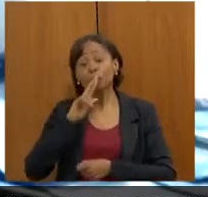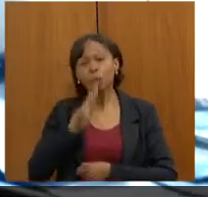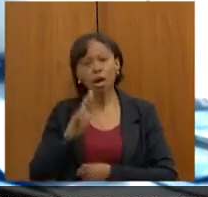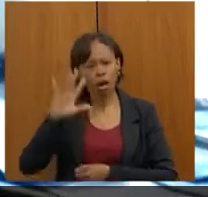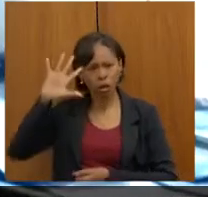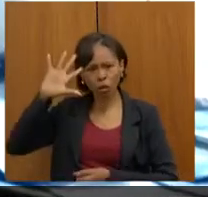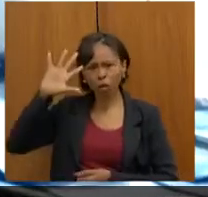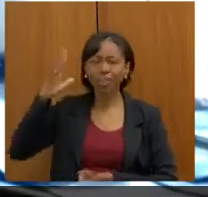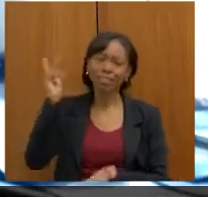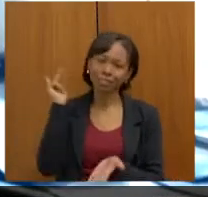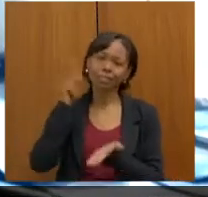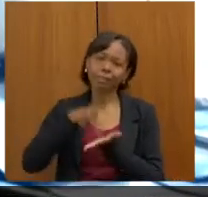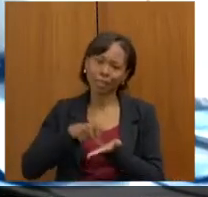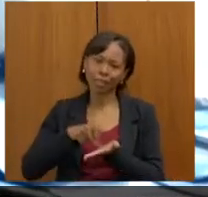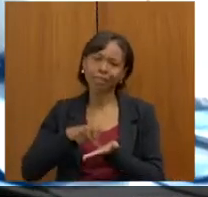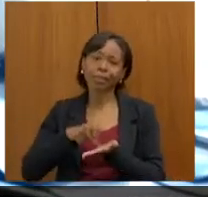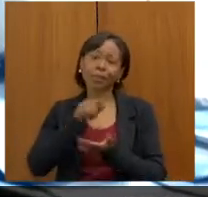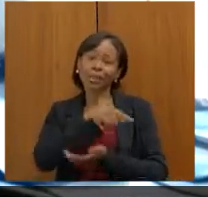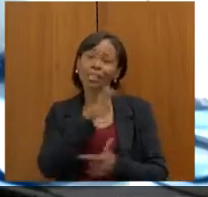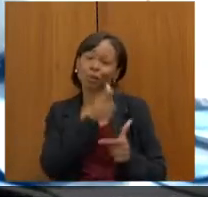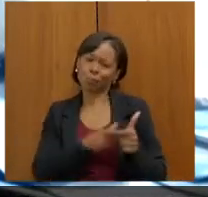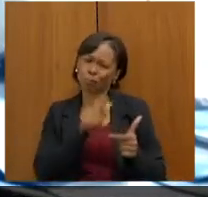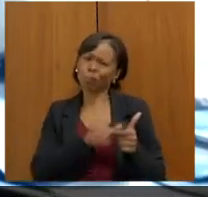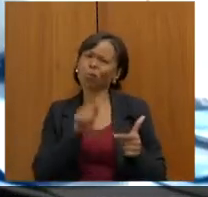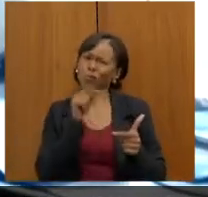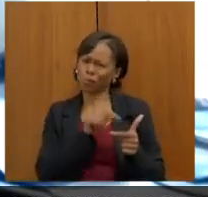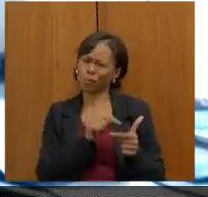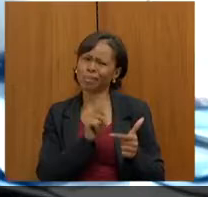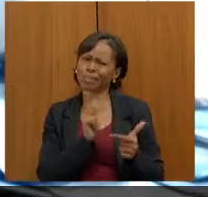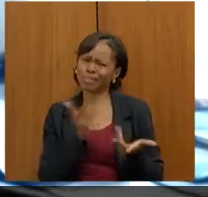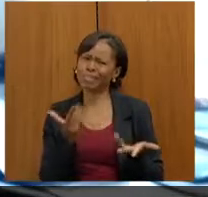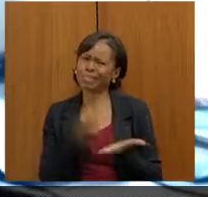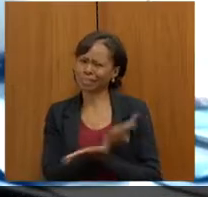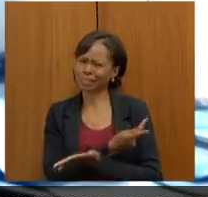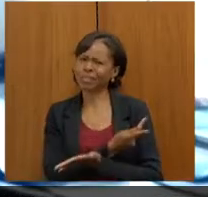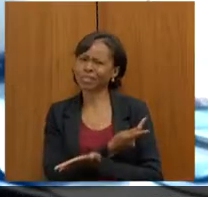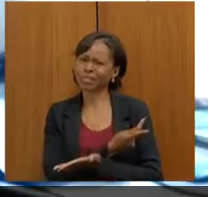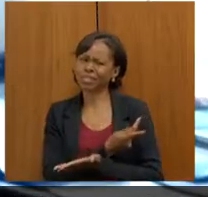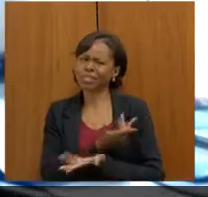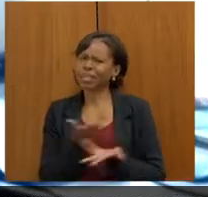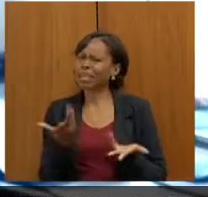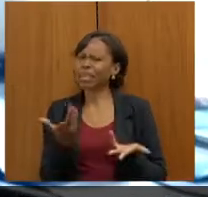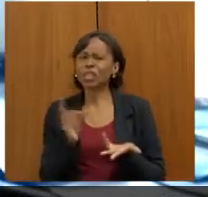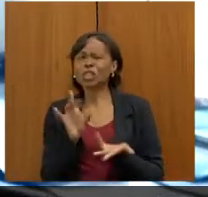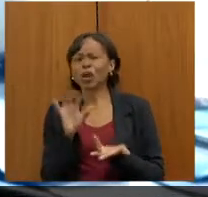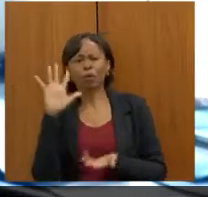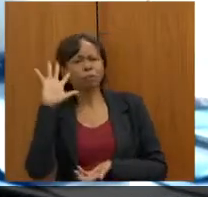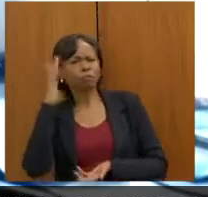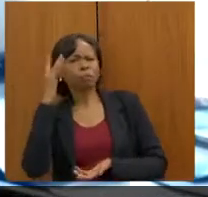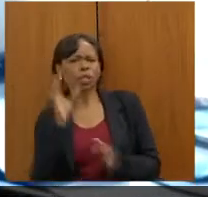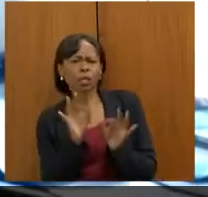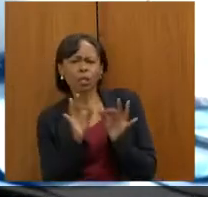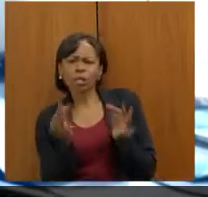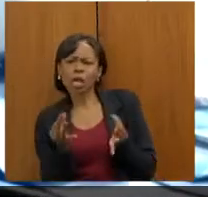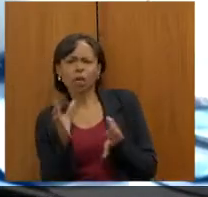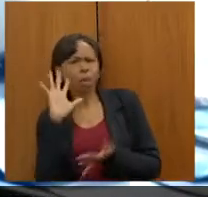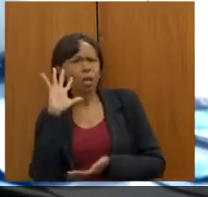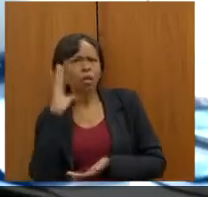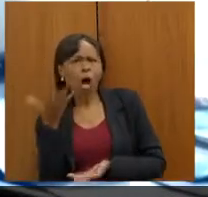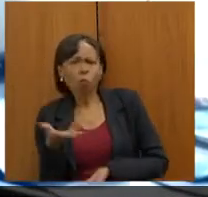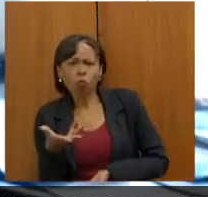a esse fenômeno que estou na Mente completo e não ache soluções simples né sonsa